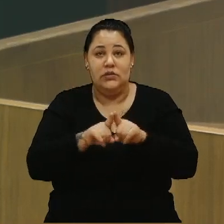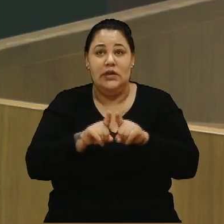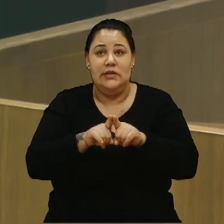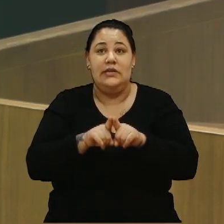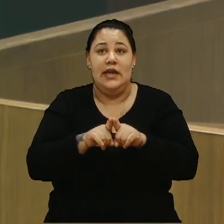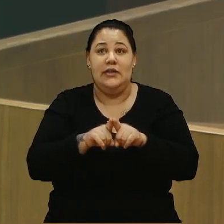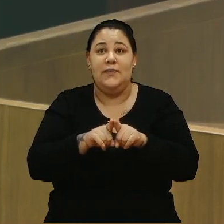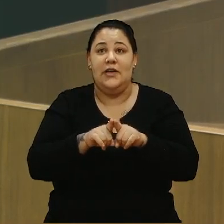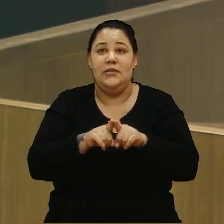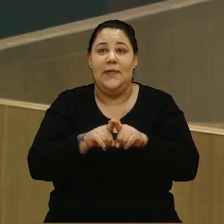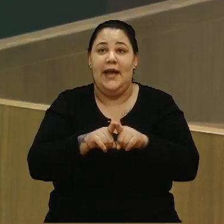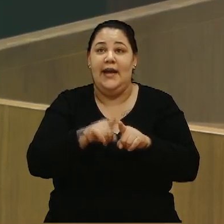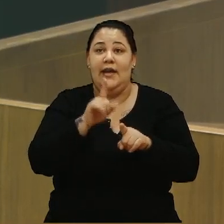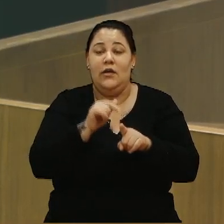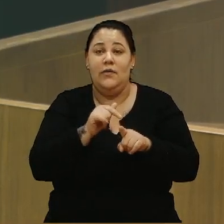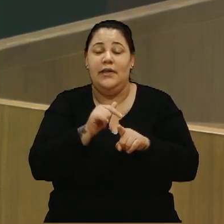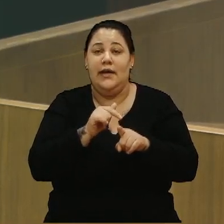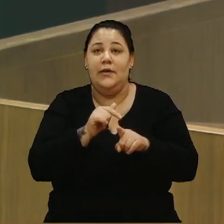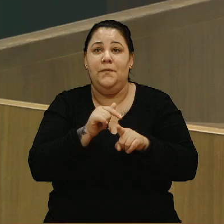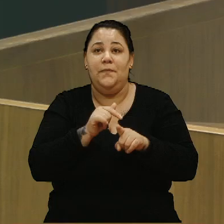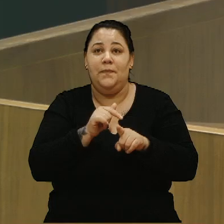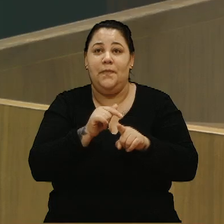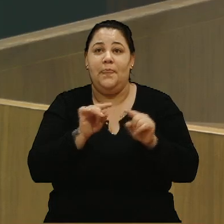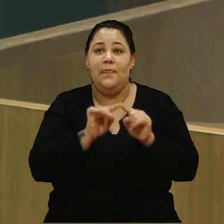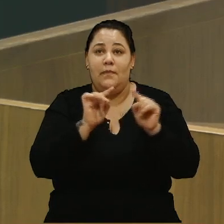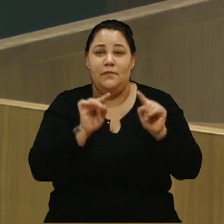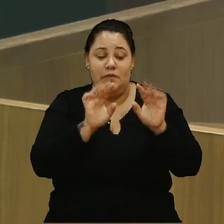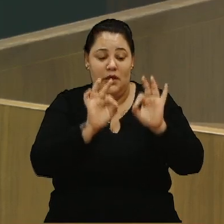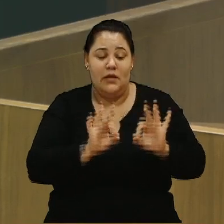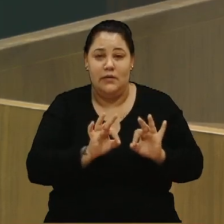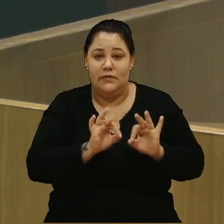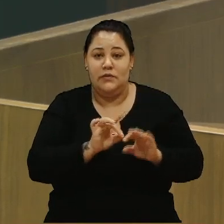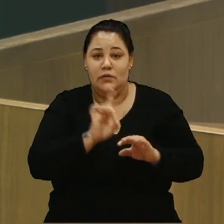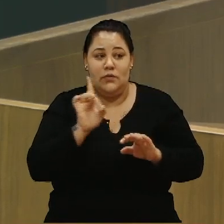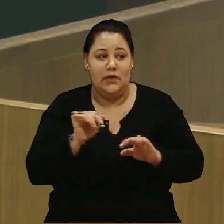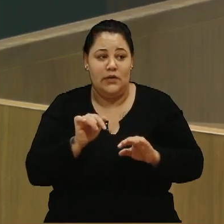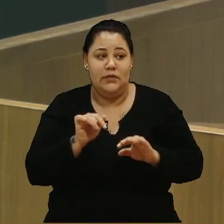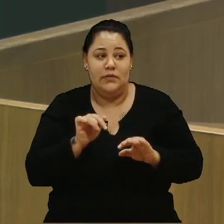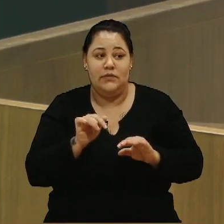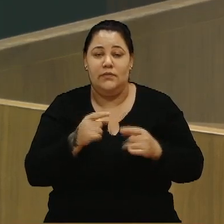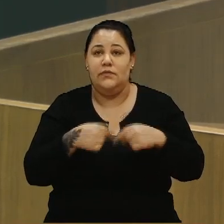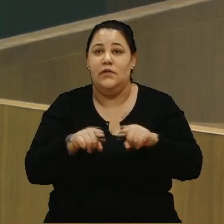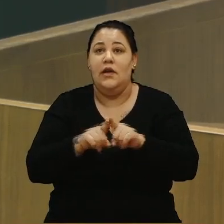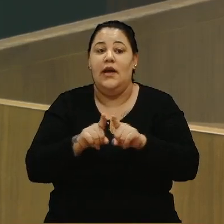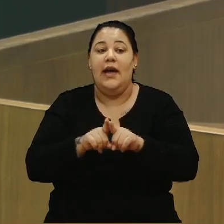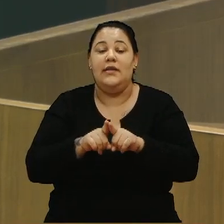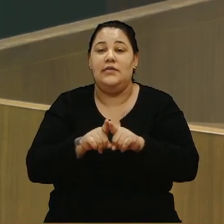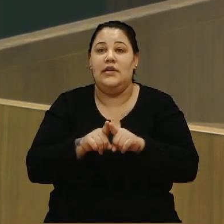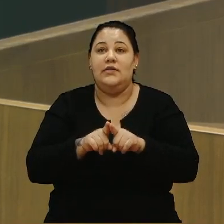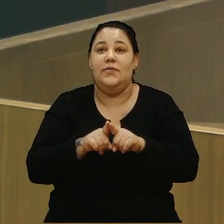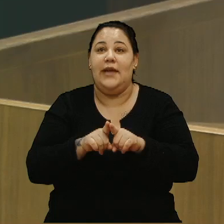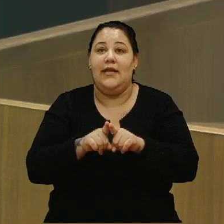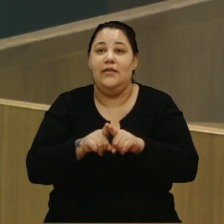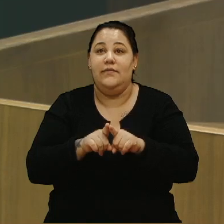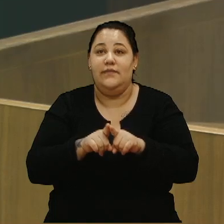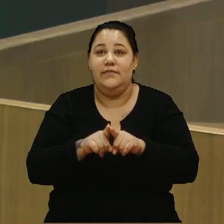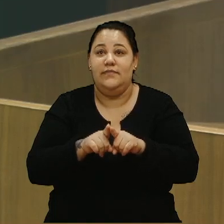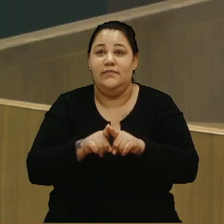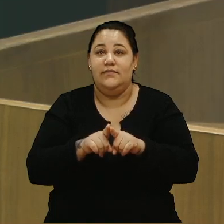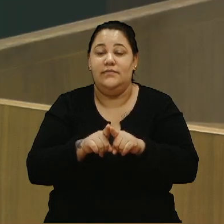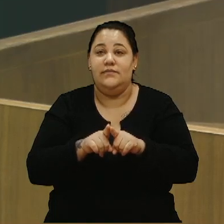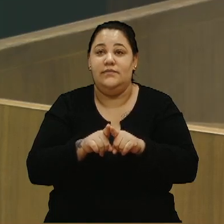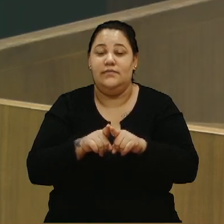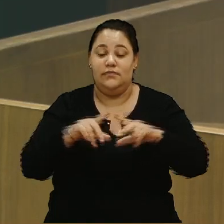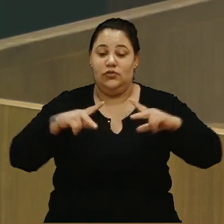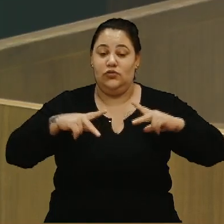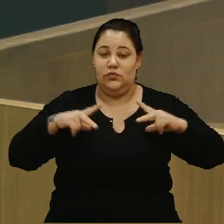para falar a cada um de vocês. Mas a questão não é essa. Nós estamos aqui para discutir os debates da nossa cidade, não para se atacar pessoalmente.